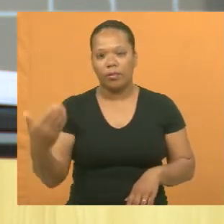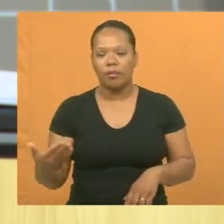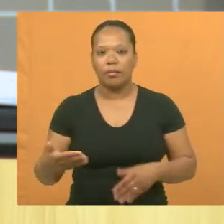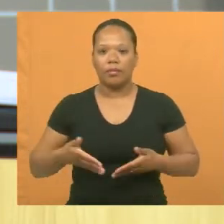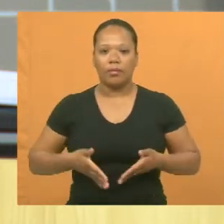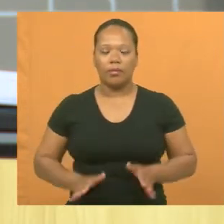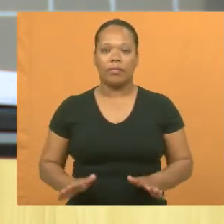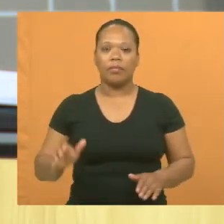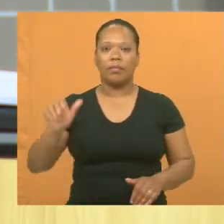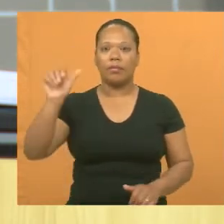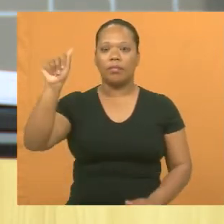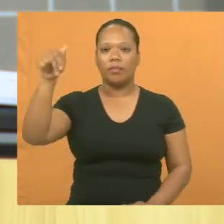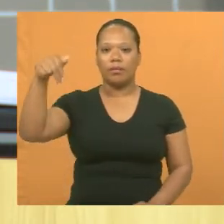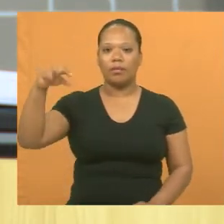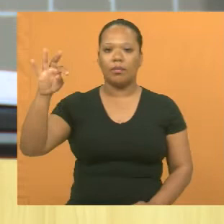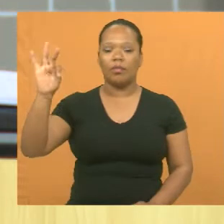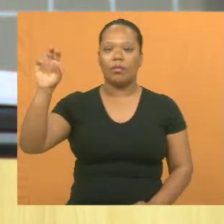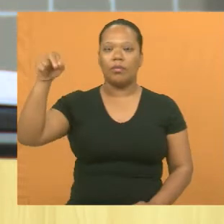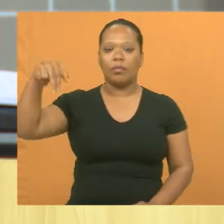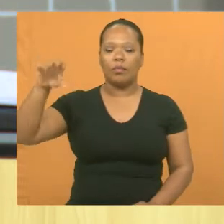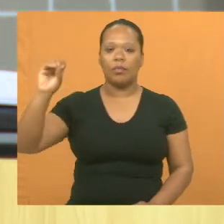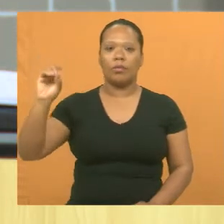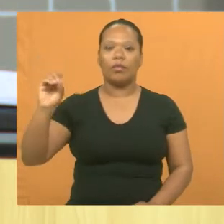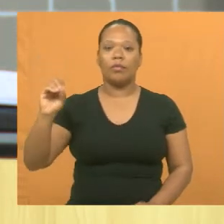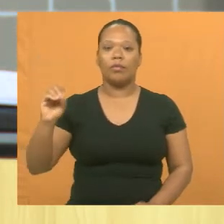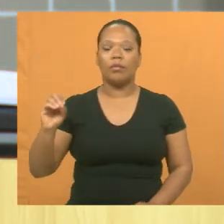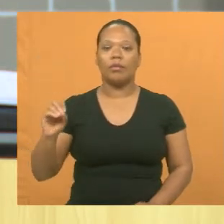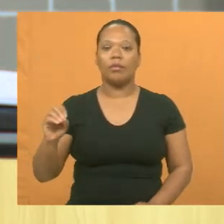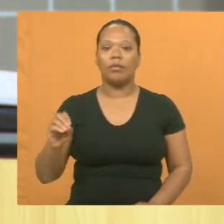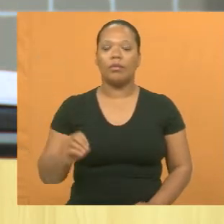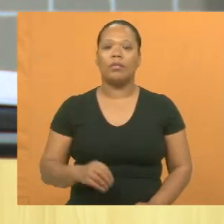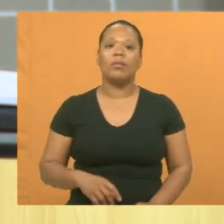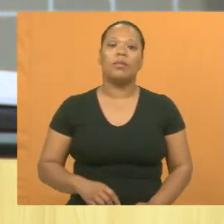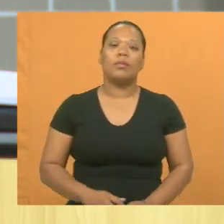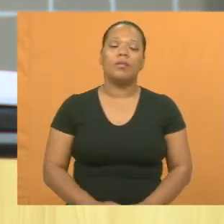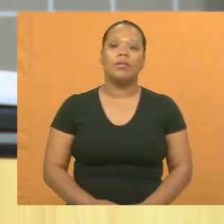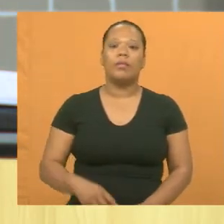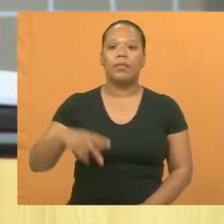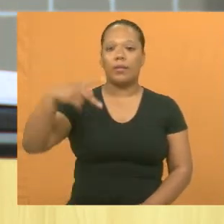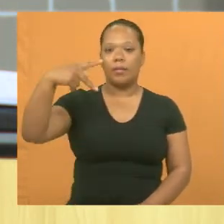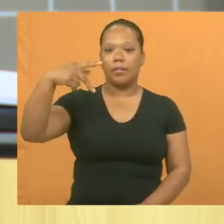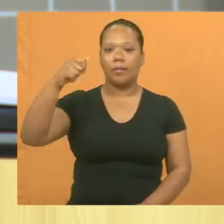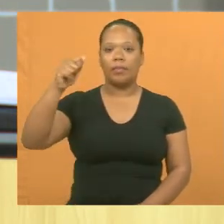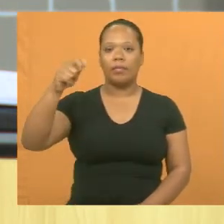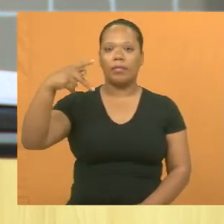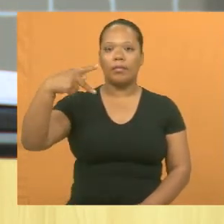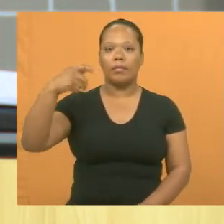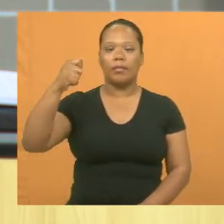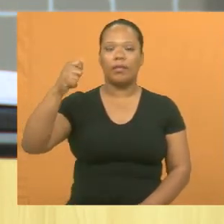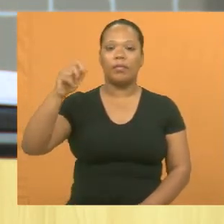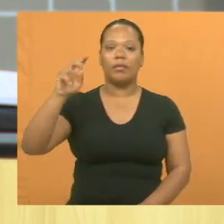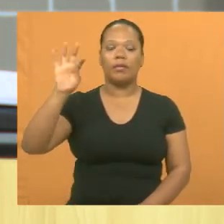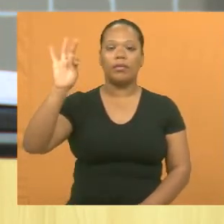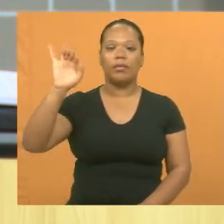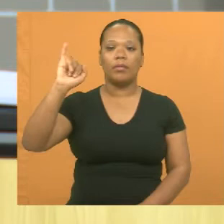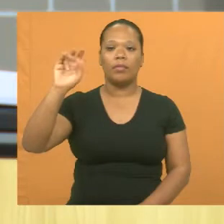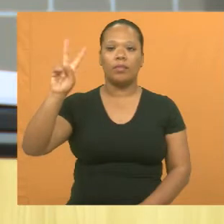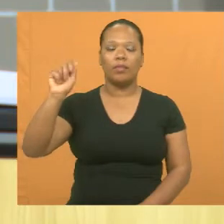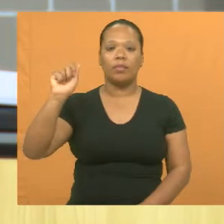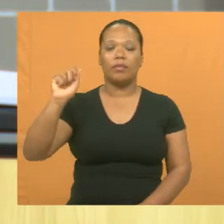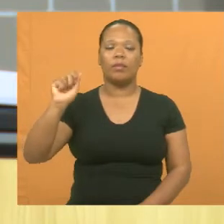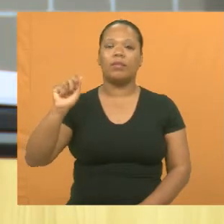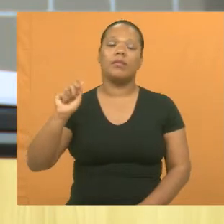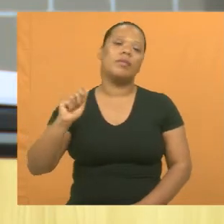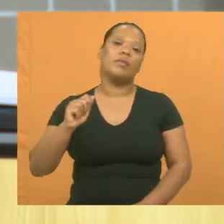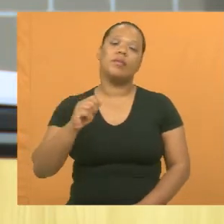nascimento de Antônio Gonçalves da Silva, mais conhecido como Patativa do Assaré, poeta popular, compositor e cantor